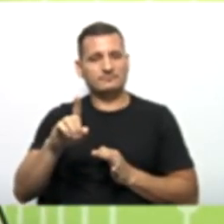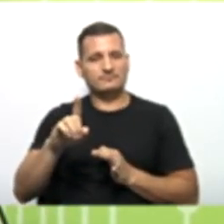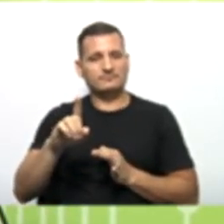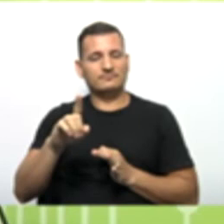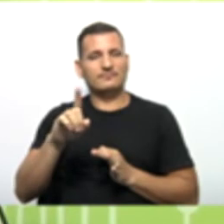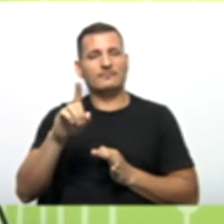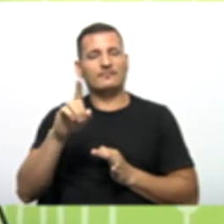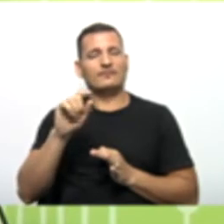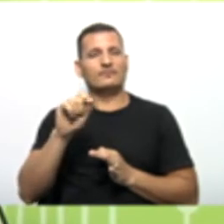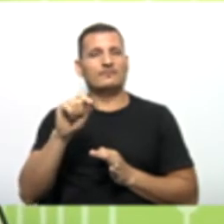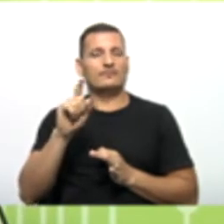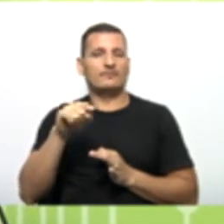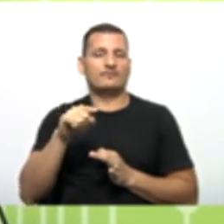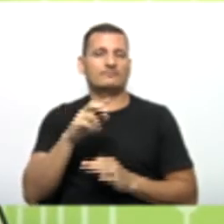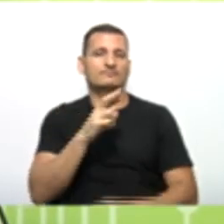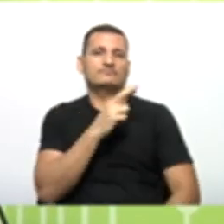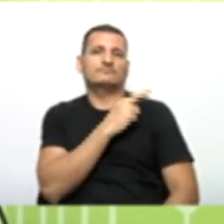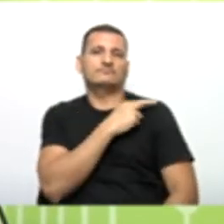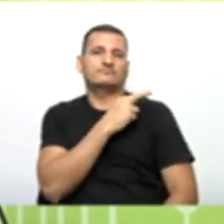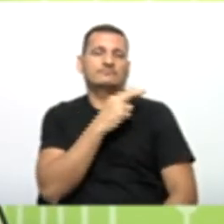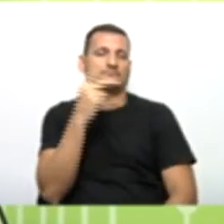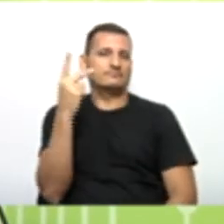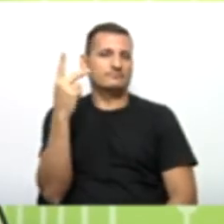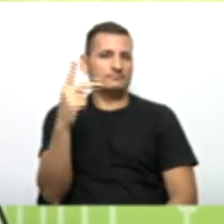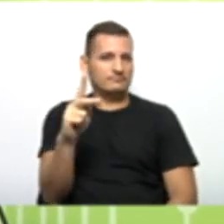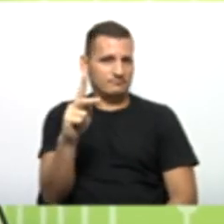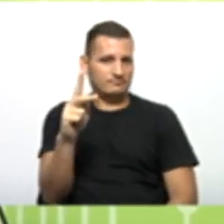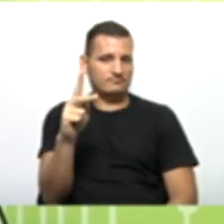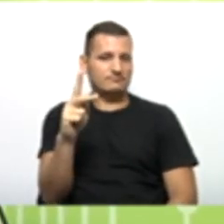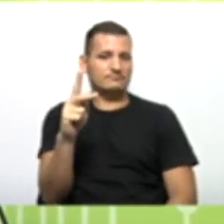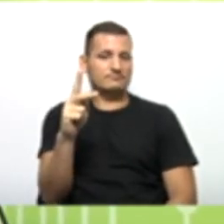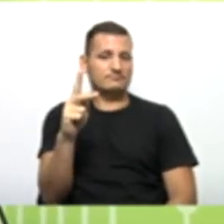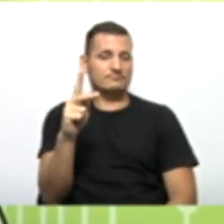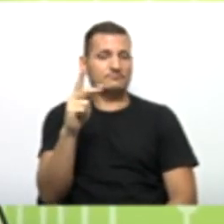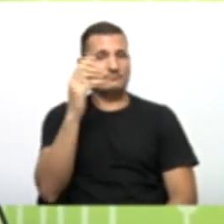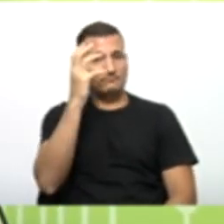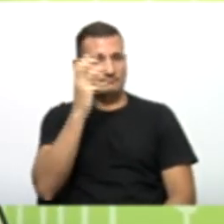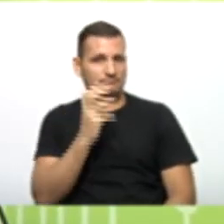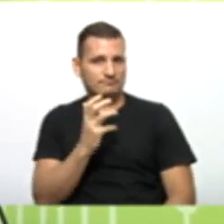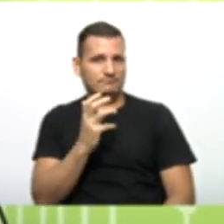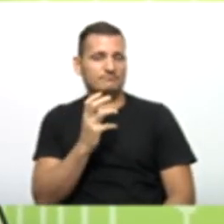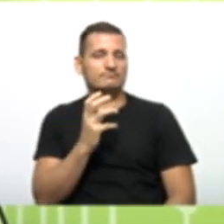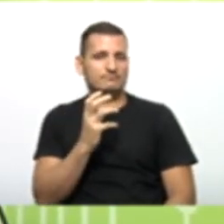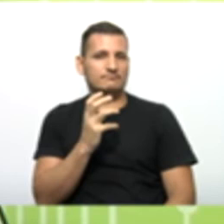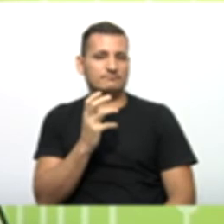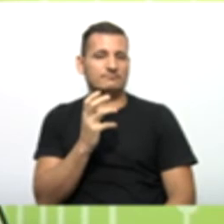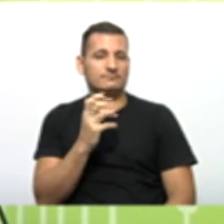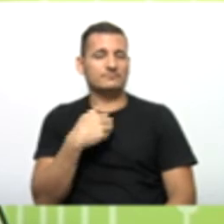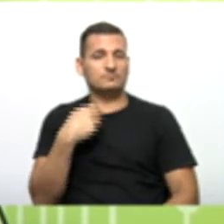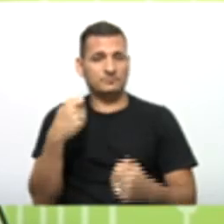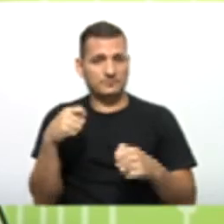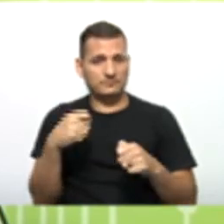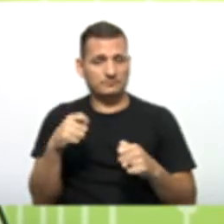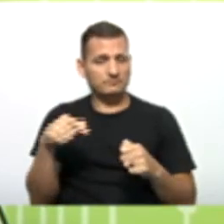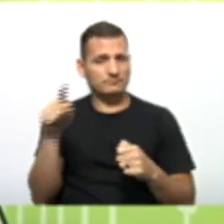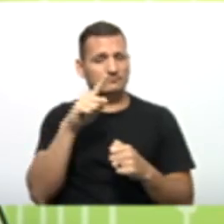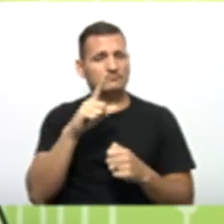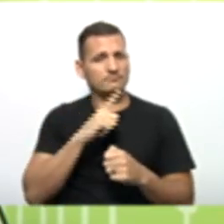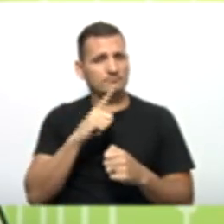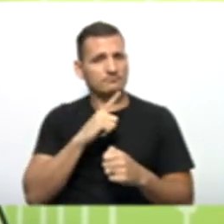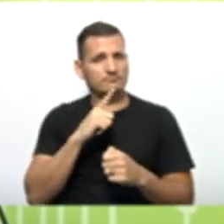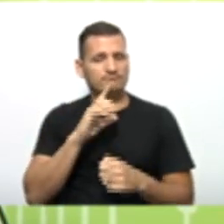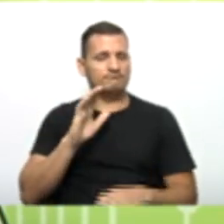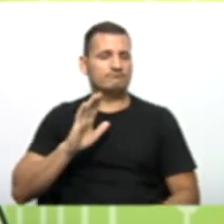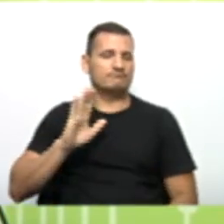responsabilidade vinda de vocês muito forte preciso que vocês tenham esse compromisso